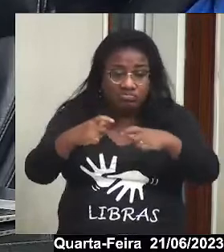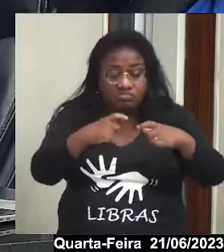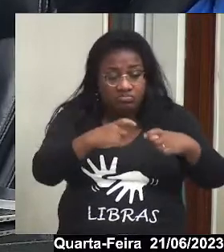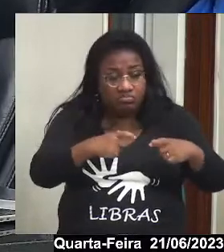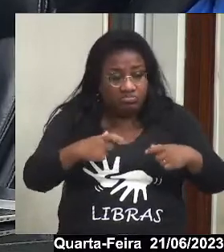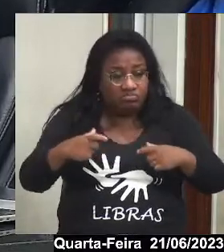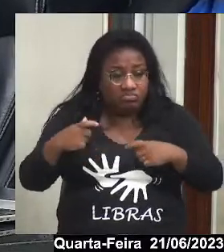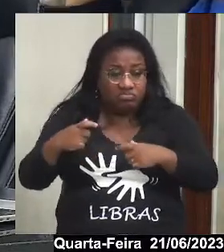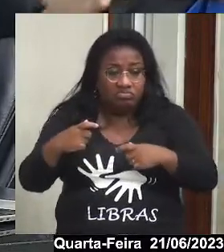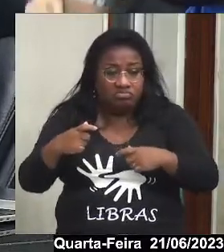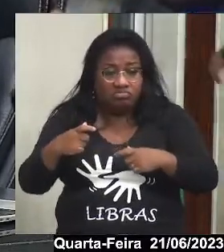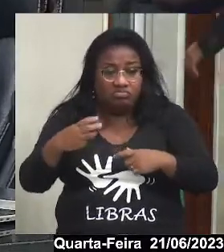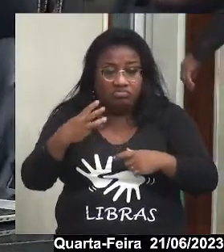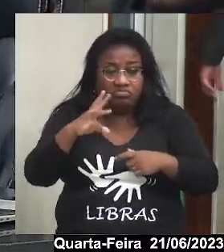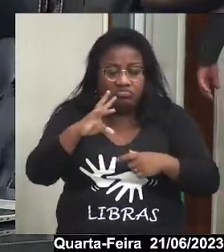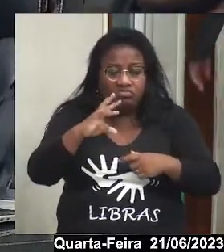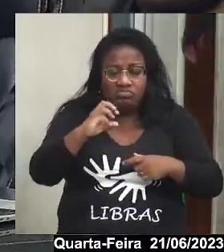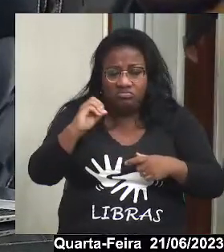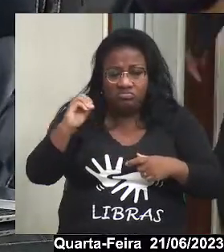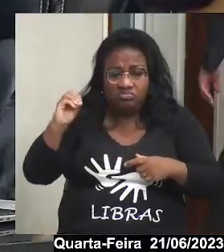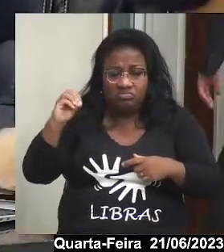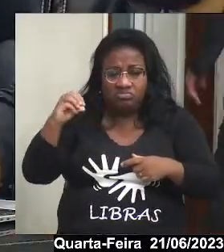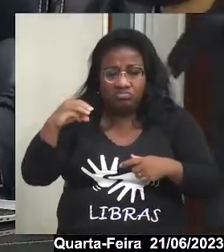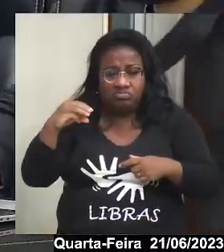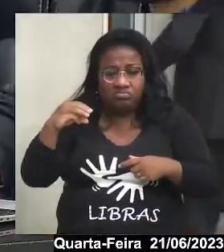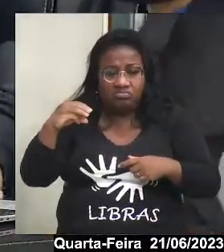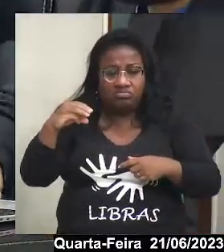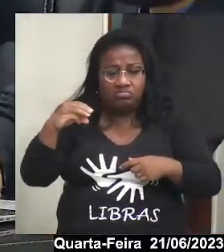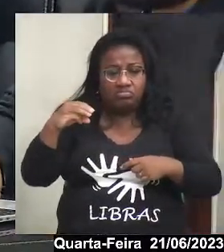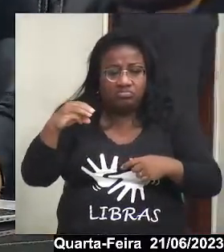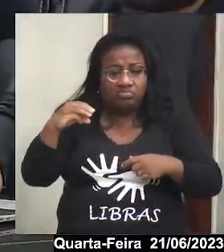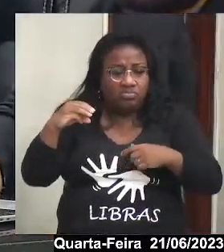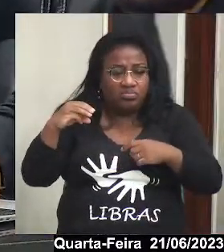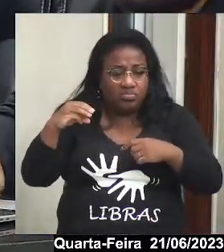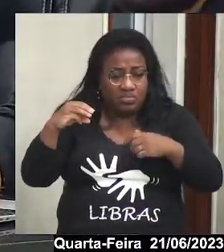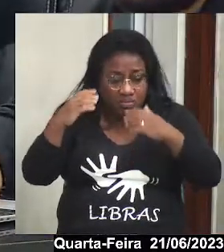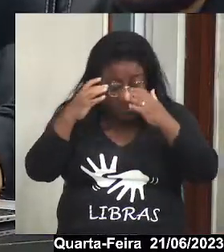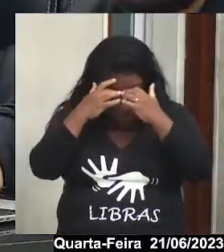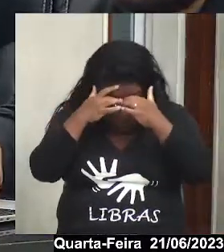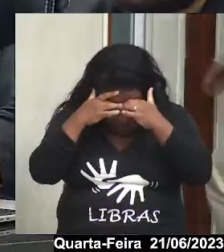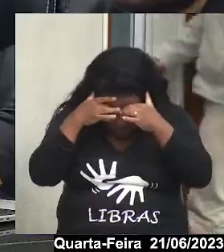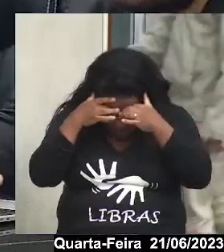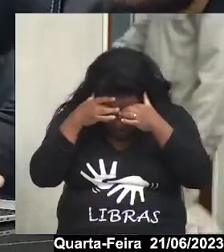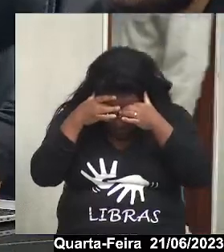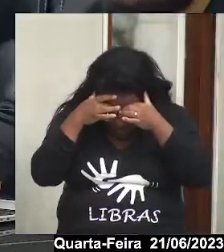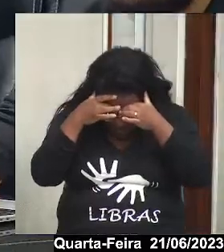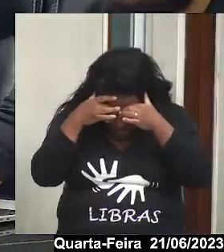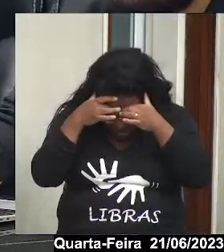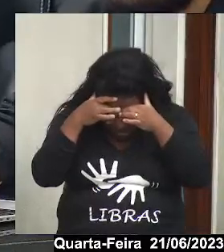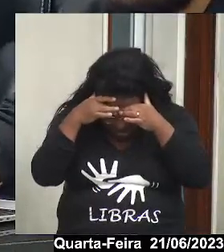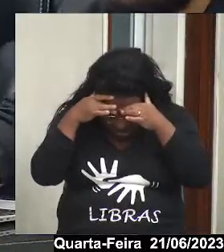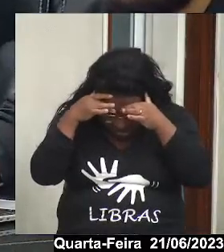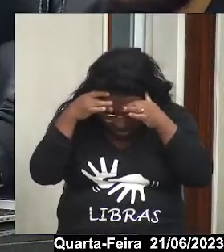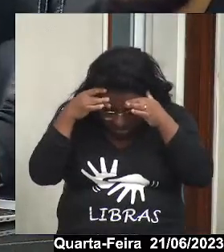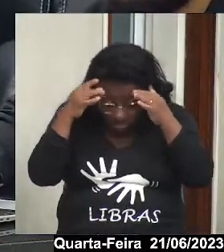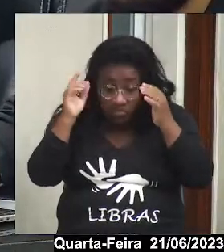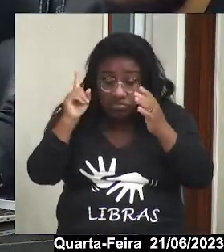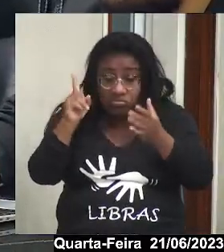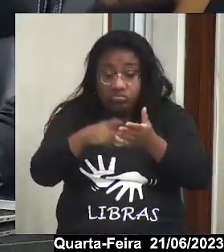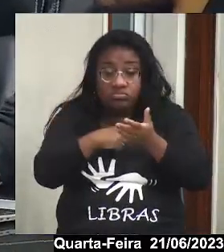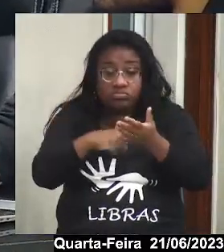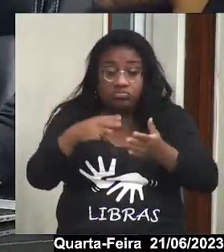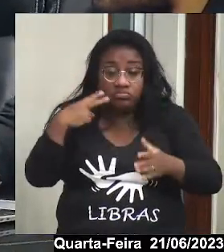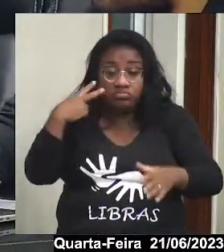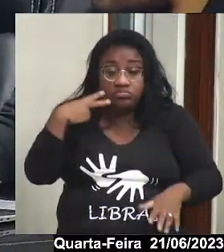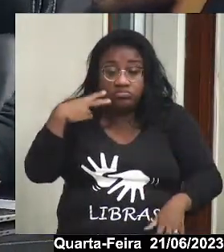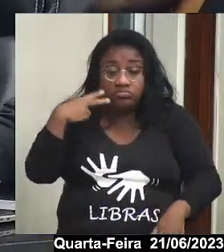município do Imbu tem 300 mil habitantes, mas não é 300 mil habitantes que vota as leis do município. Eles votam em 17